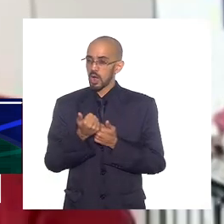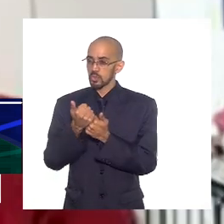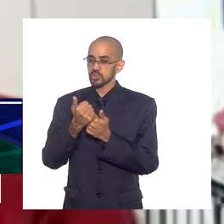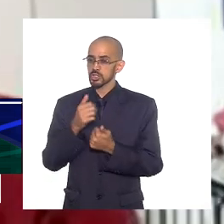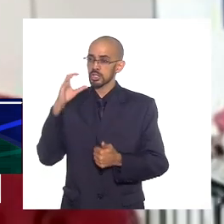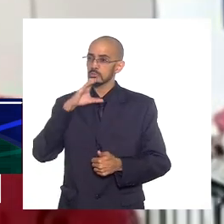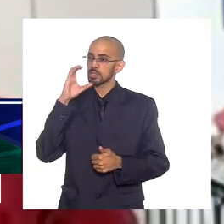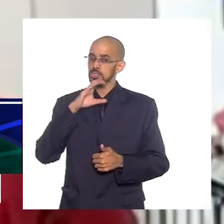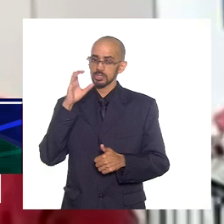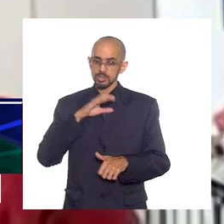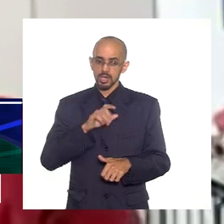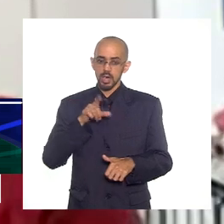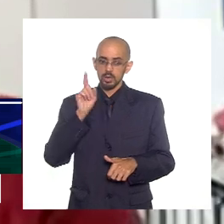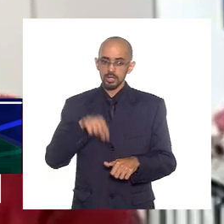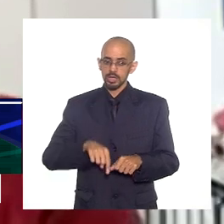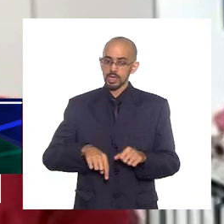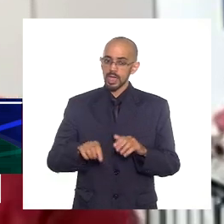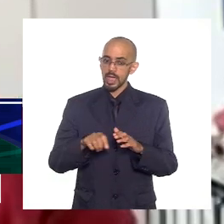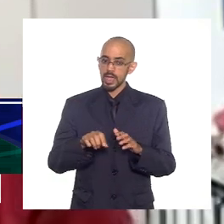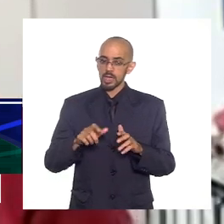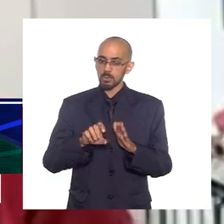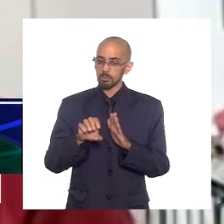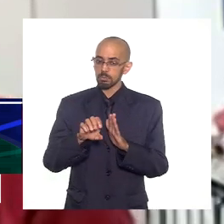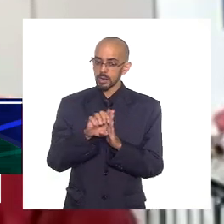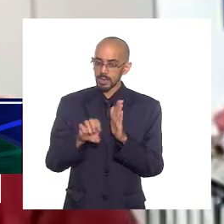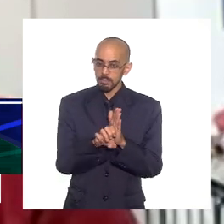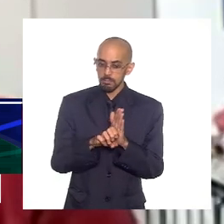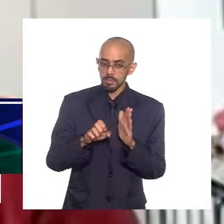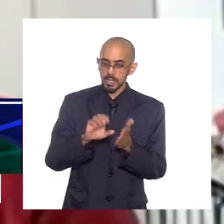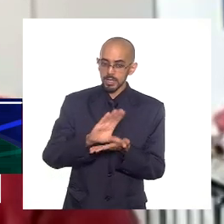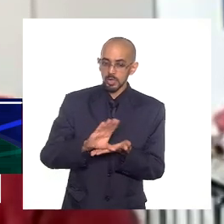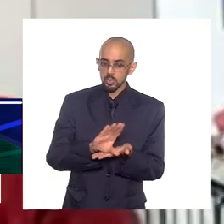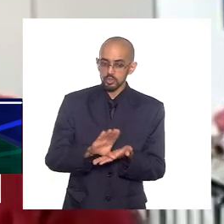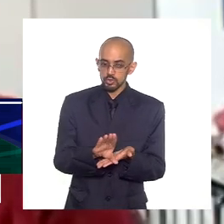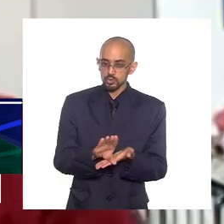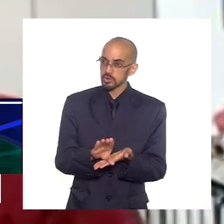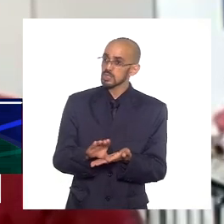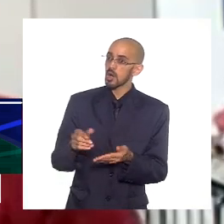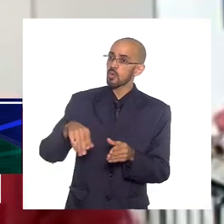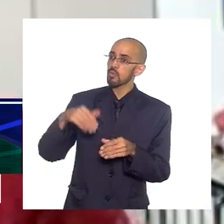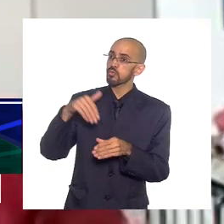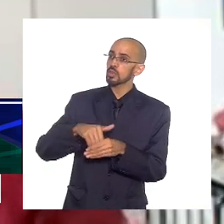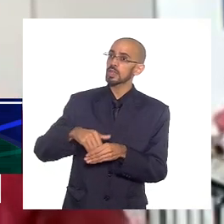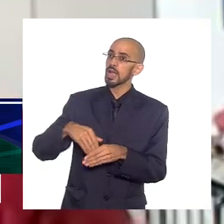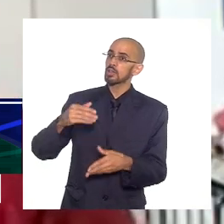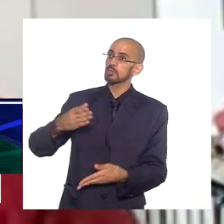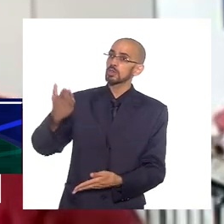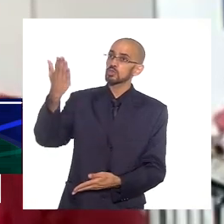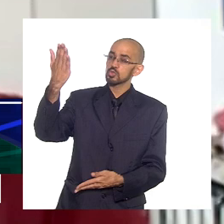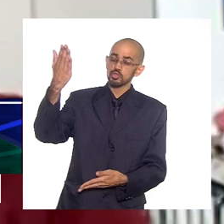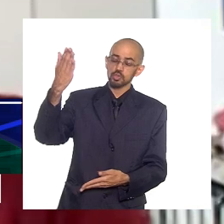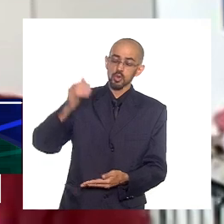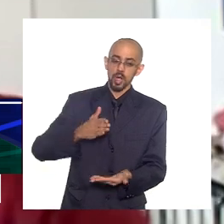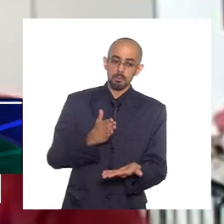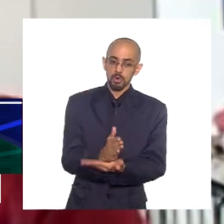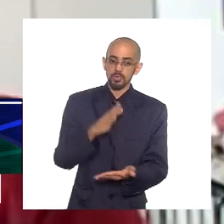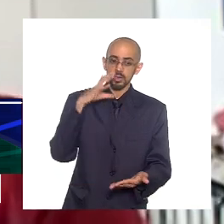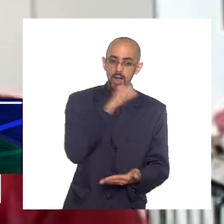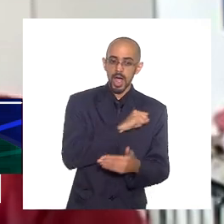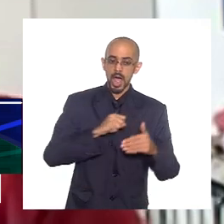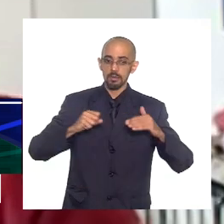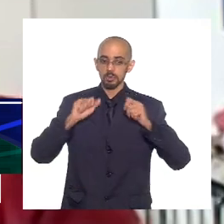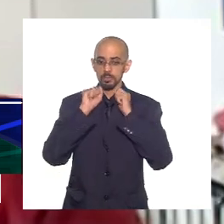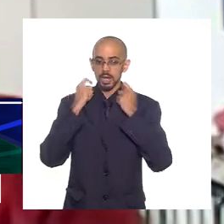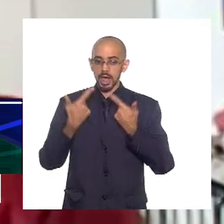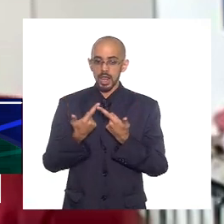emergencial, fruto de emenda constitucional, de projeto de lei apresentado por Vossa Excelência e aprovado rapidamente por essa casa. O governo tem que